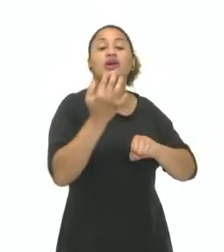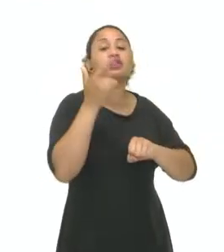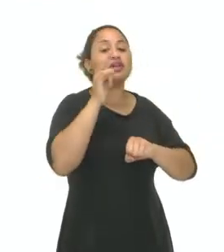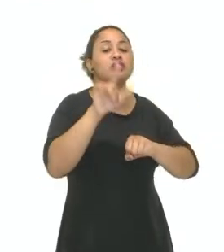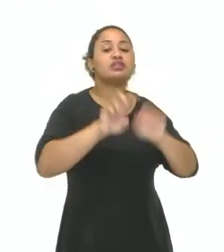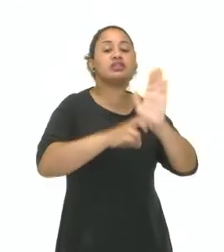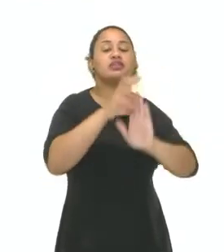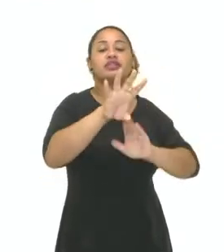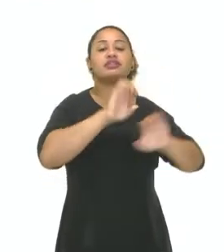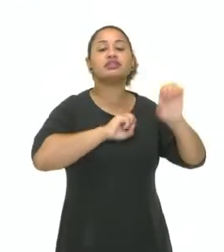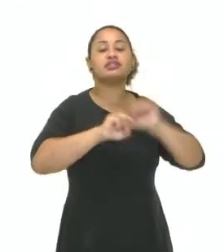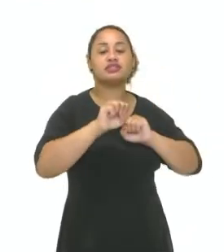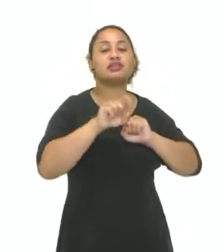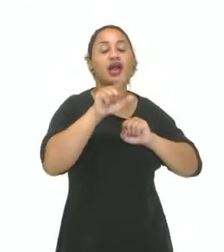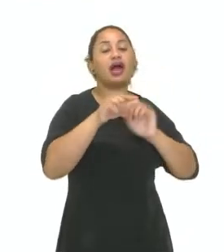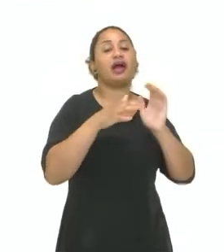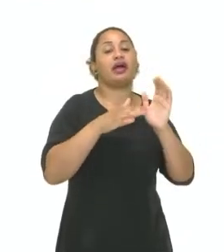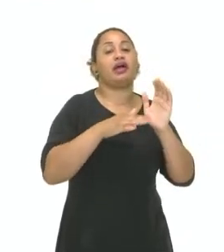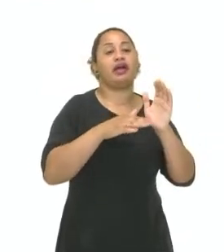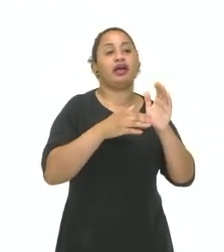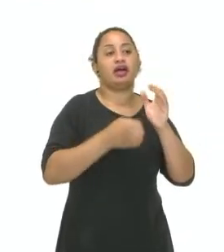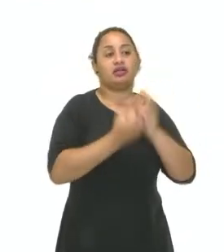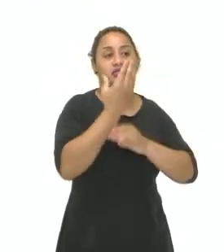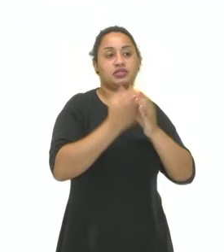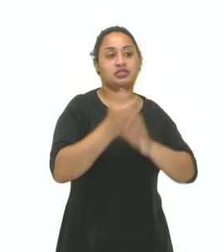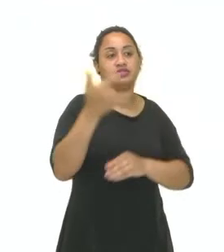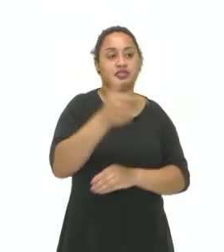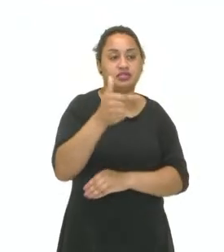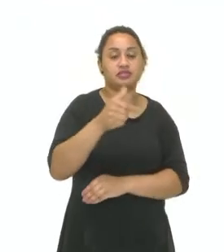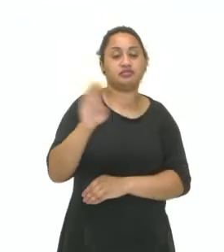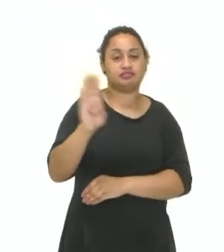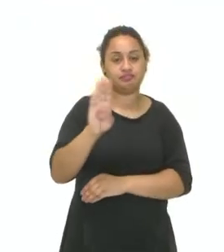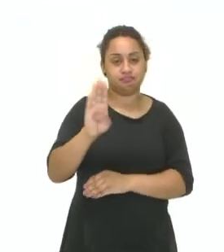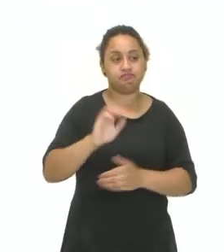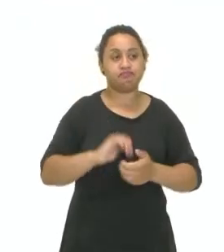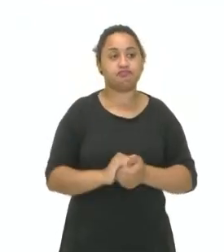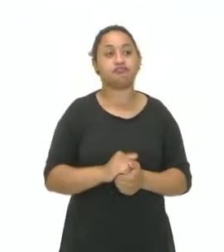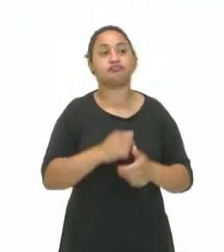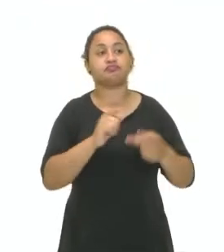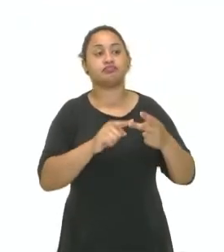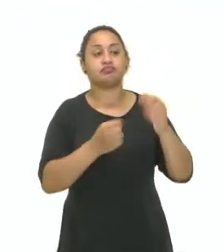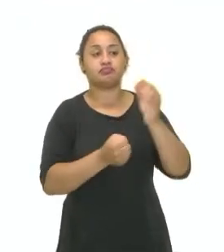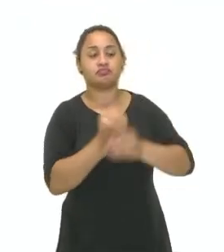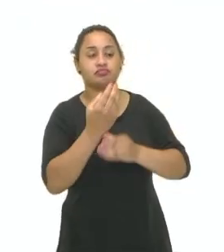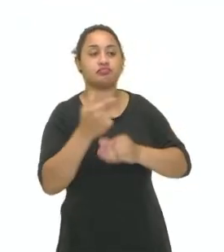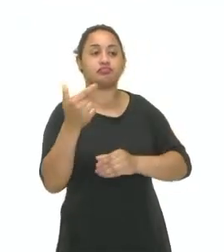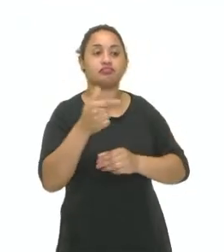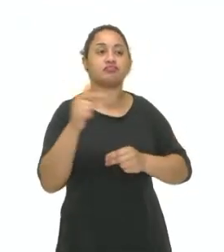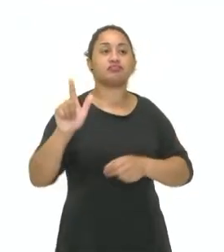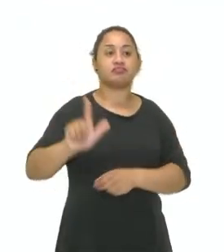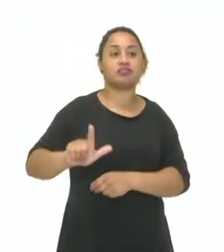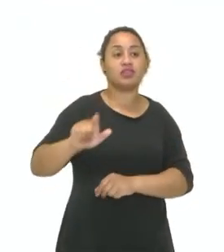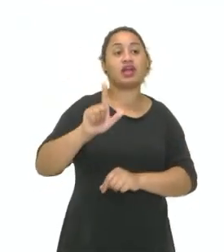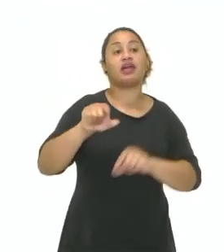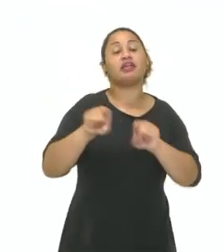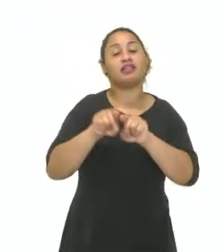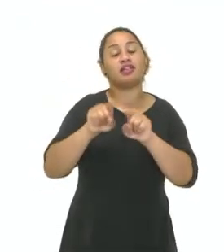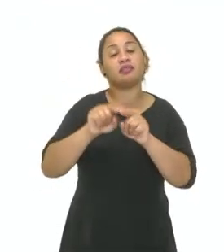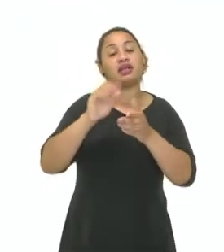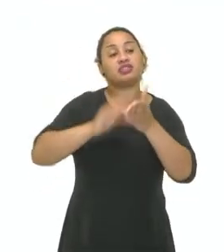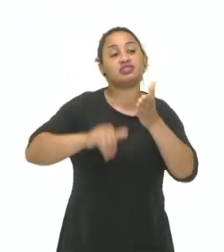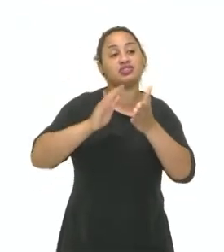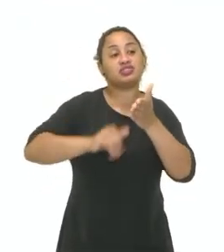a produtividade secundária bruta. E a líquida, a gente vai descontar os gastos também